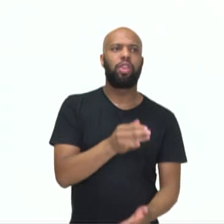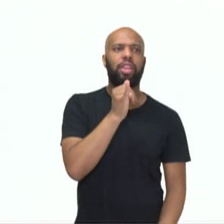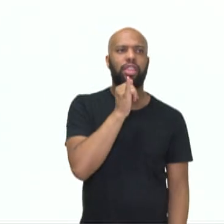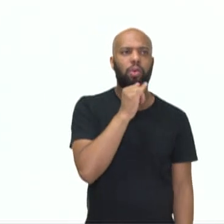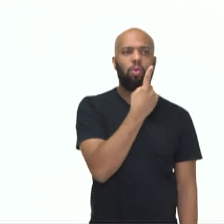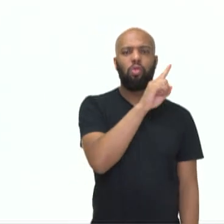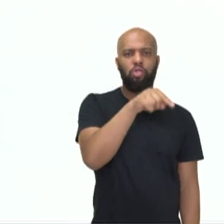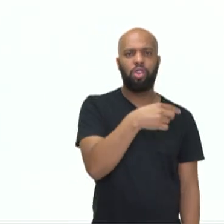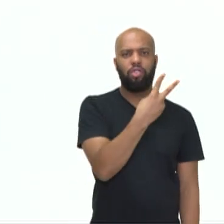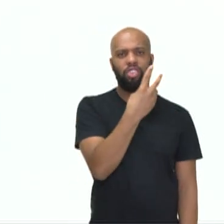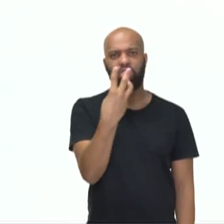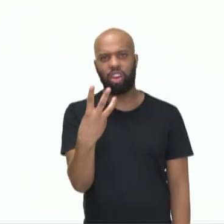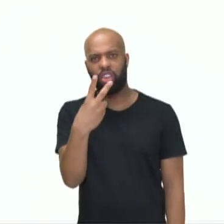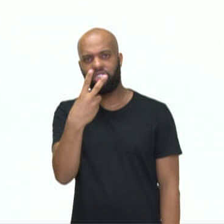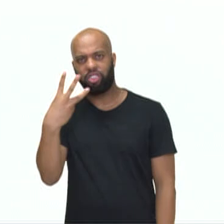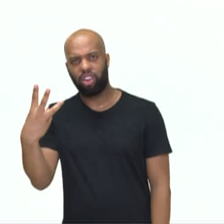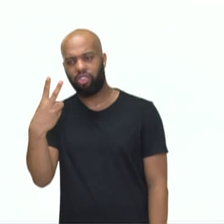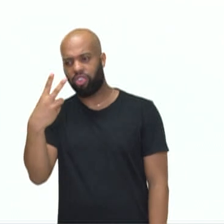1,232323,